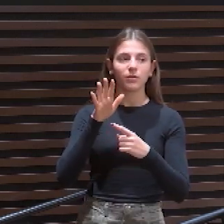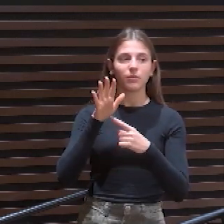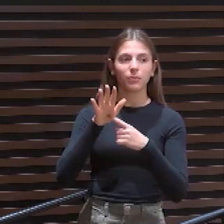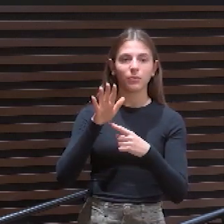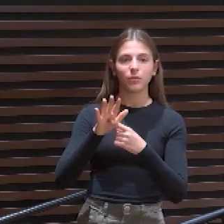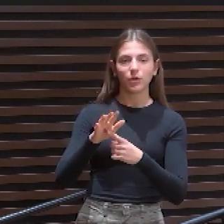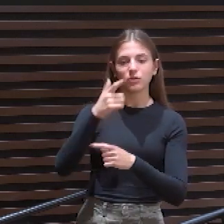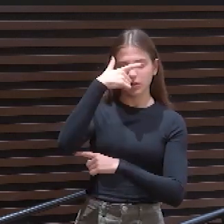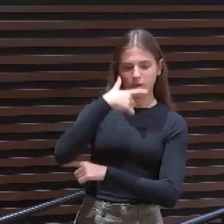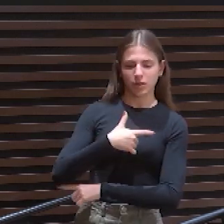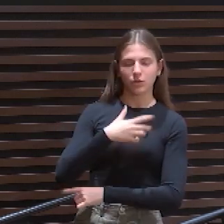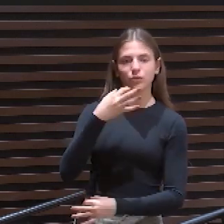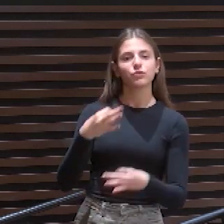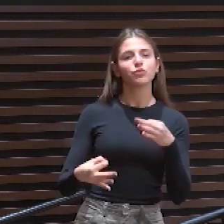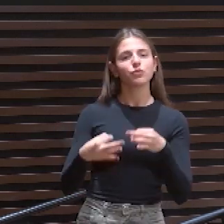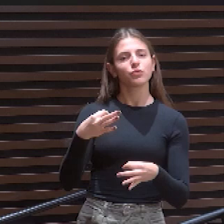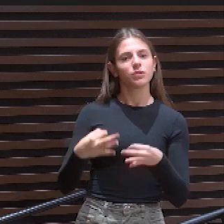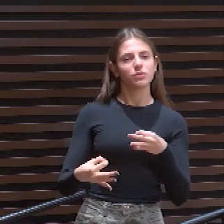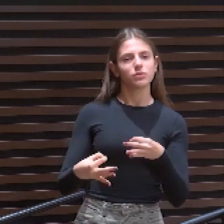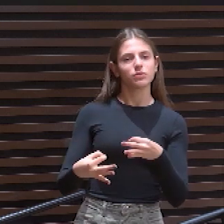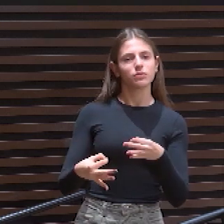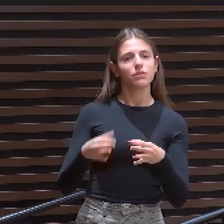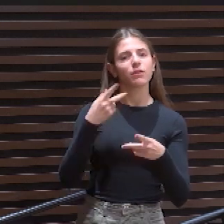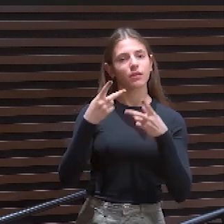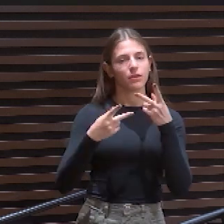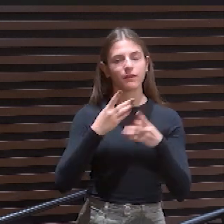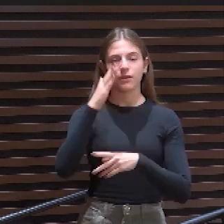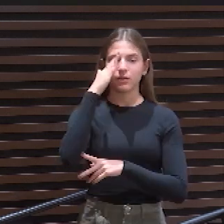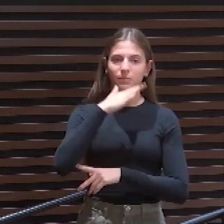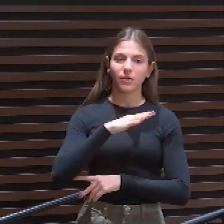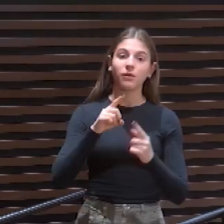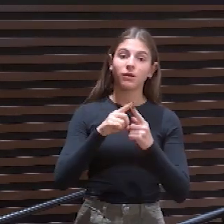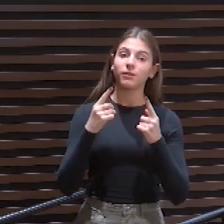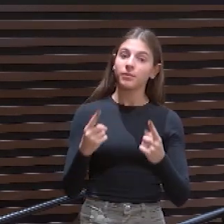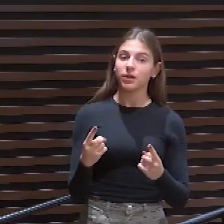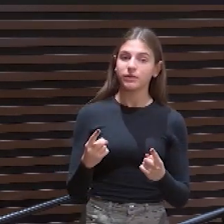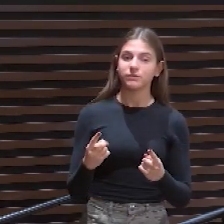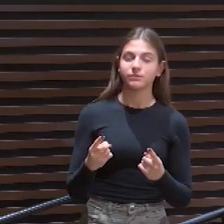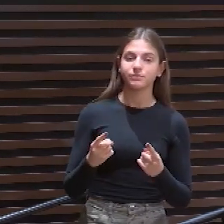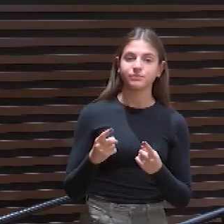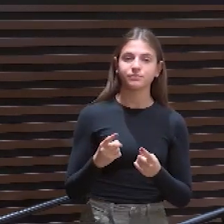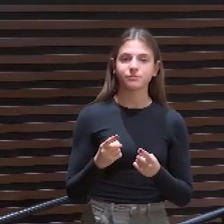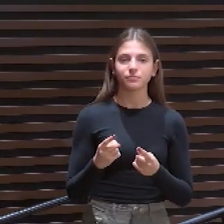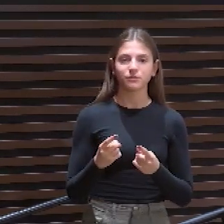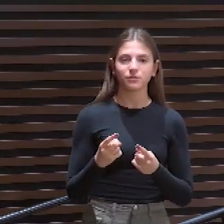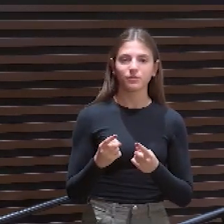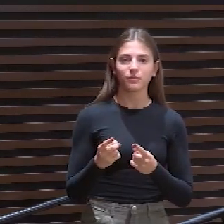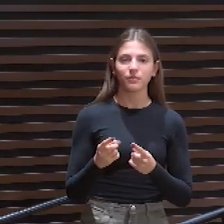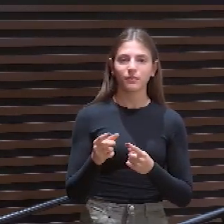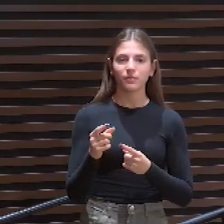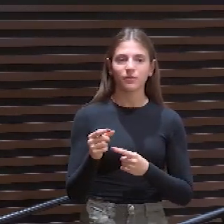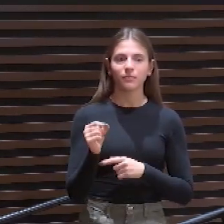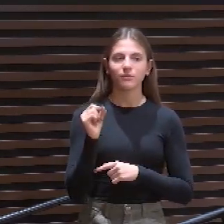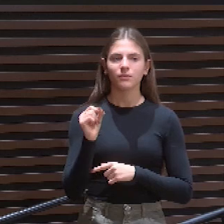juiz. Julgo e falo mal. Mas quem vai mal?